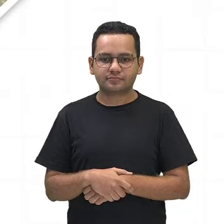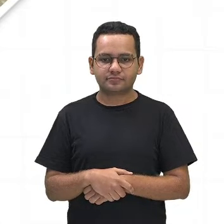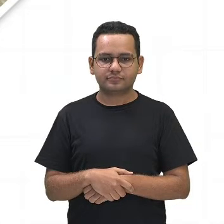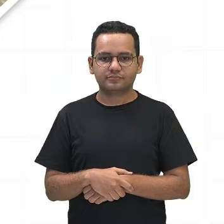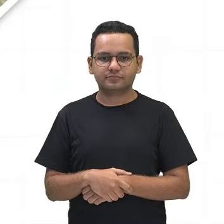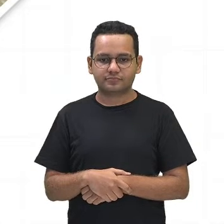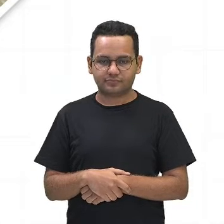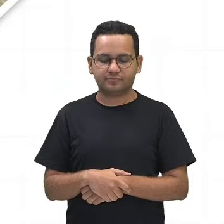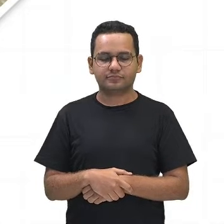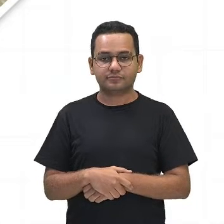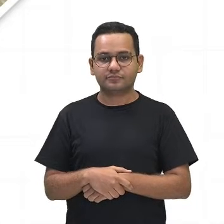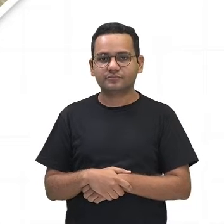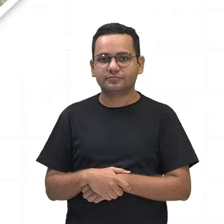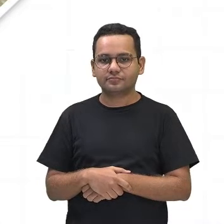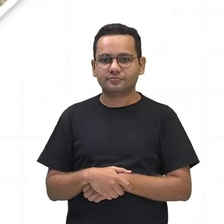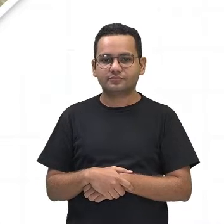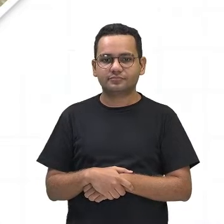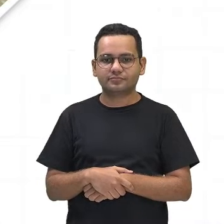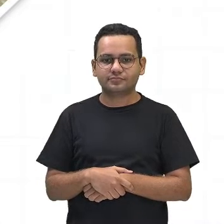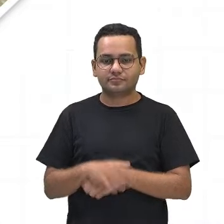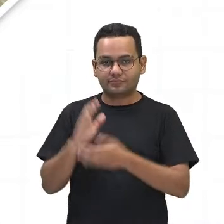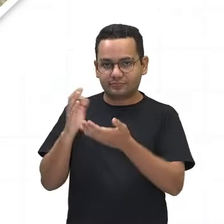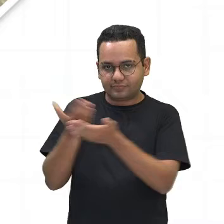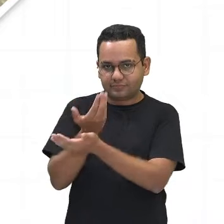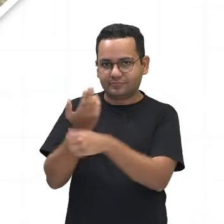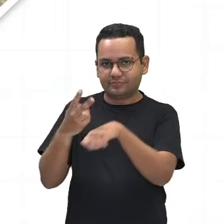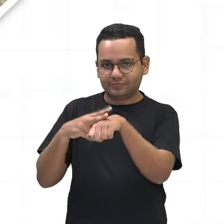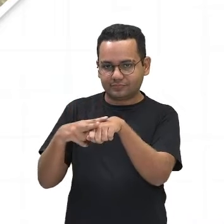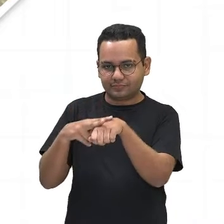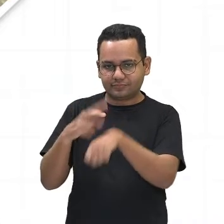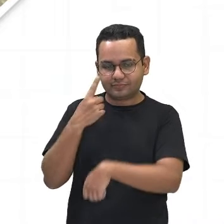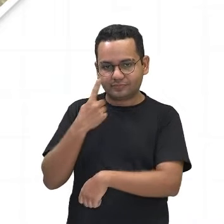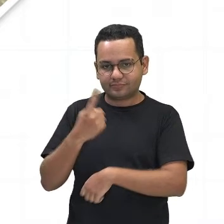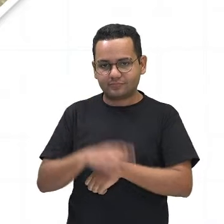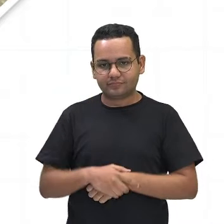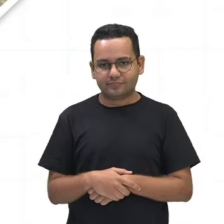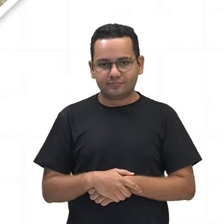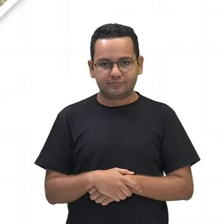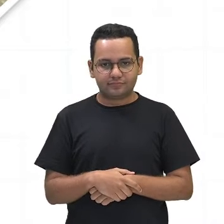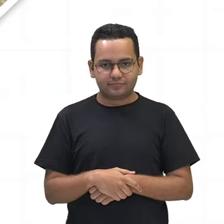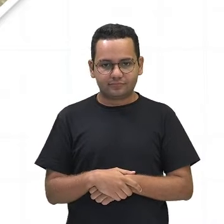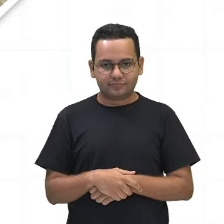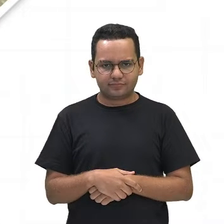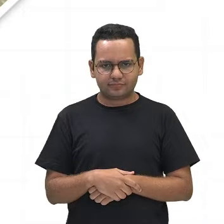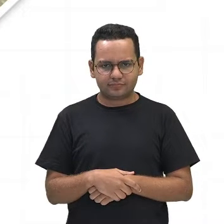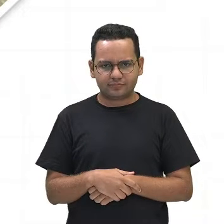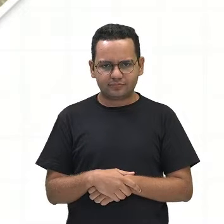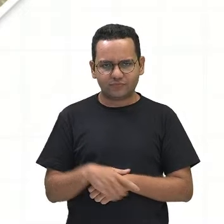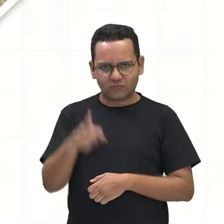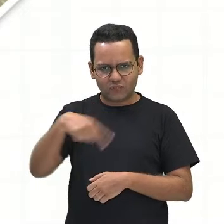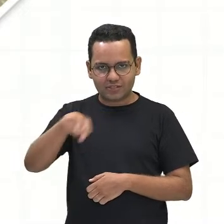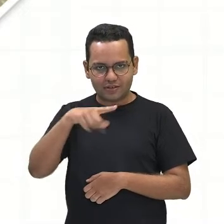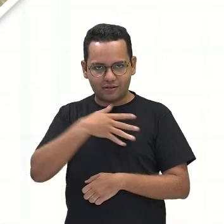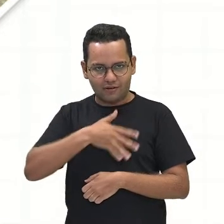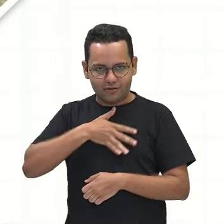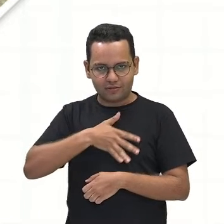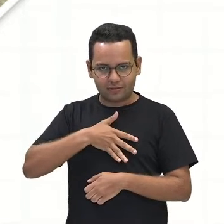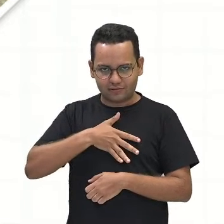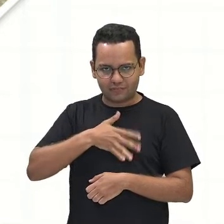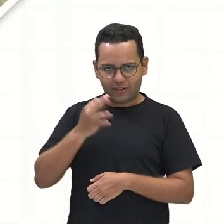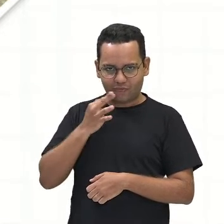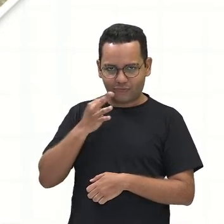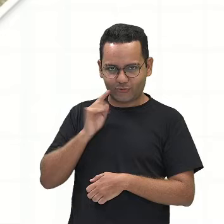abacate, a primeira aqui, né? É um abacate. Quem gosta de abacate aí,